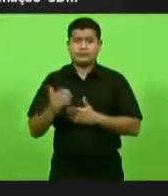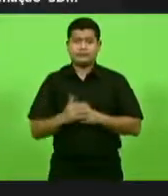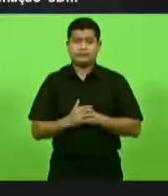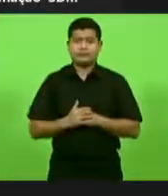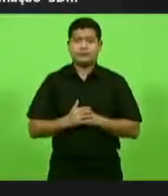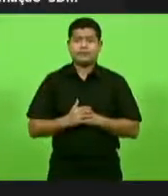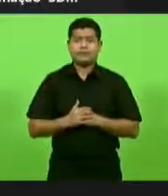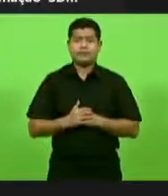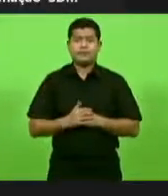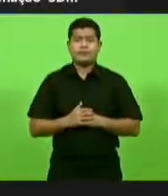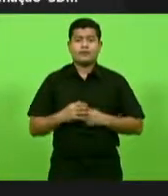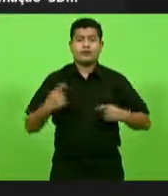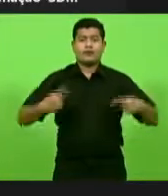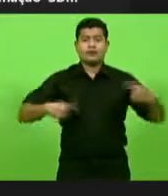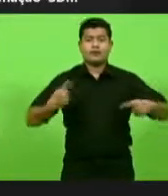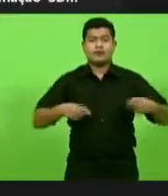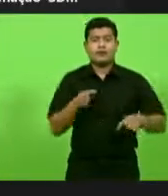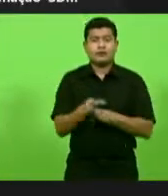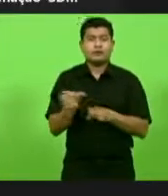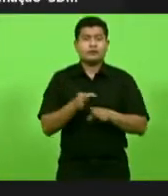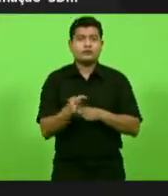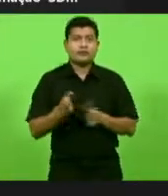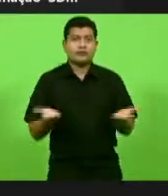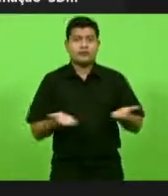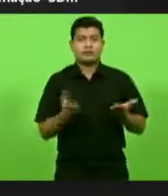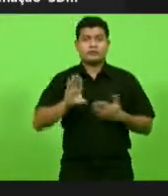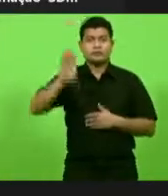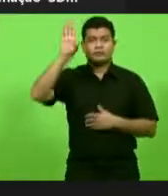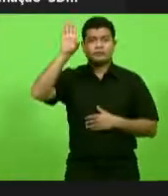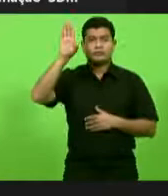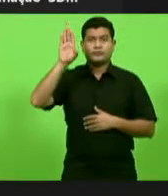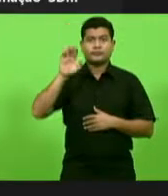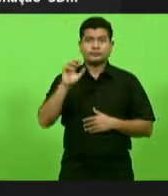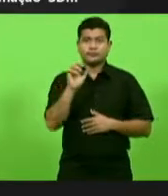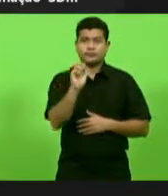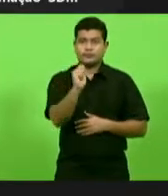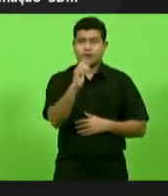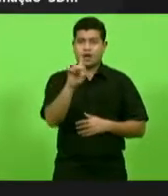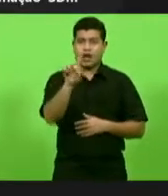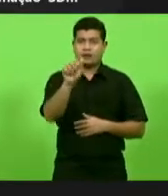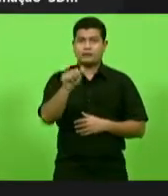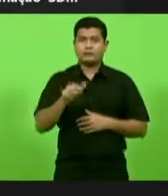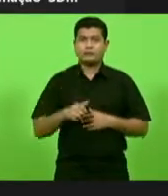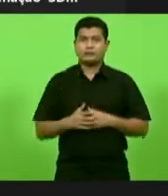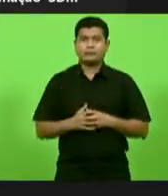Para a discussão e encaminhamento de voto, com a palavra a deputada Ada Lili Faraco de Luca.